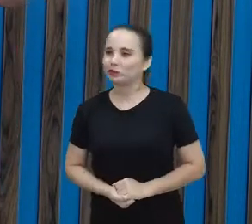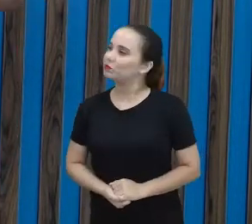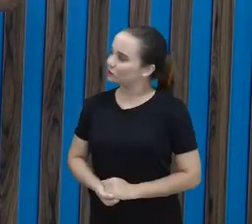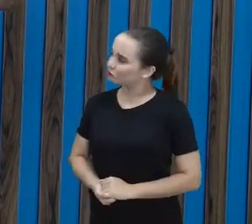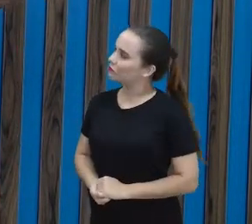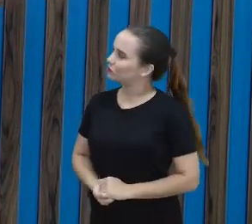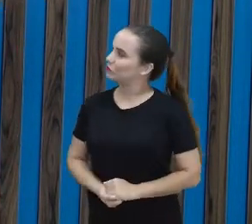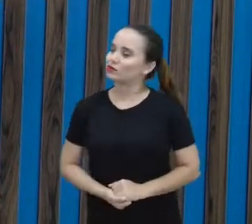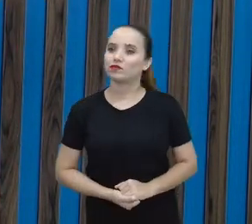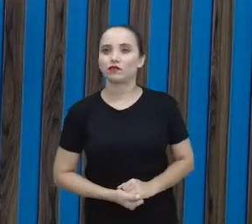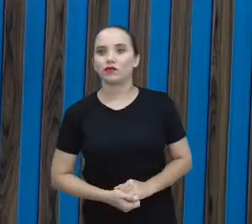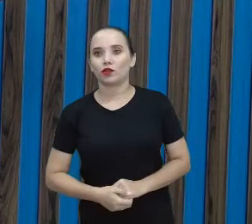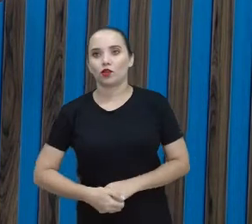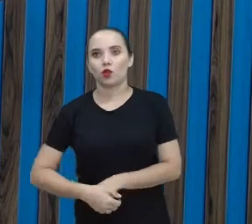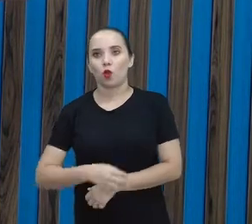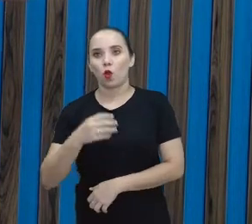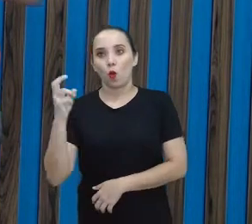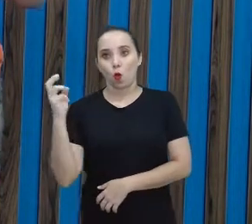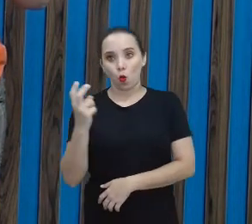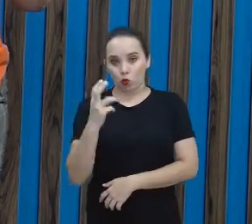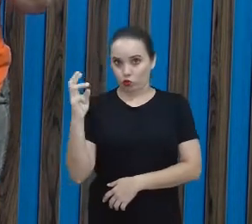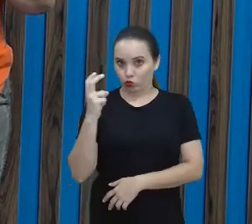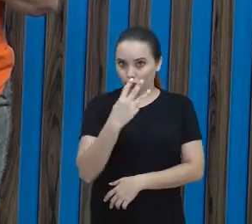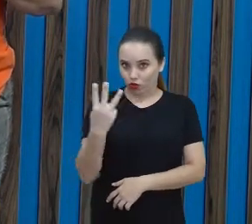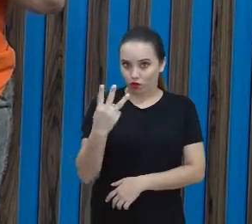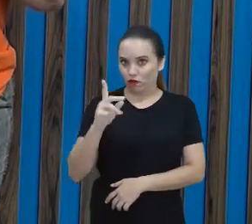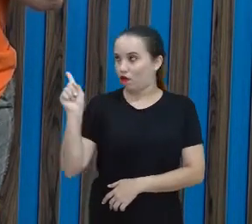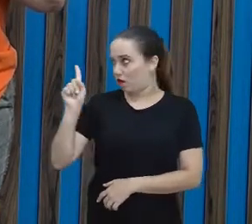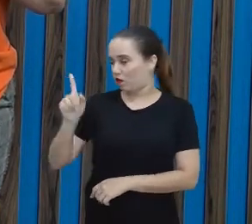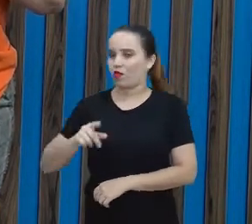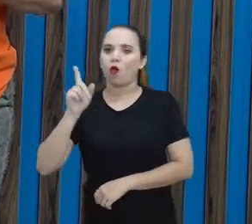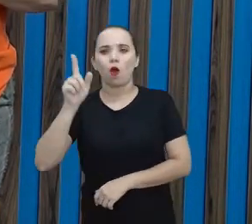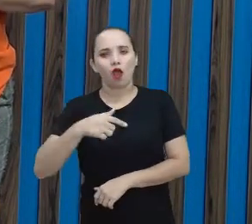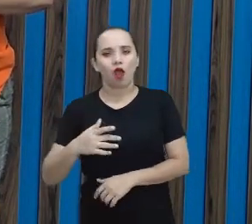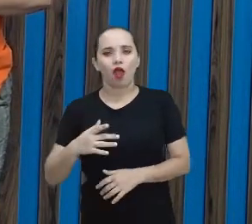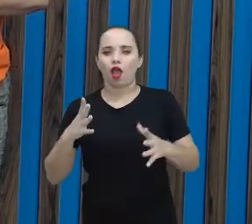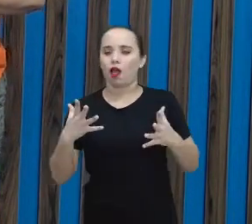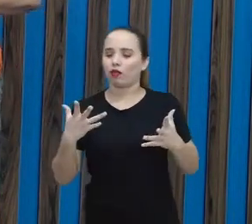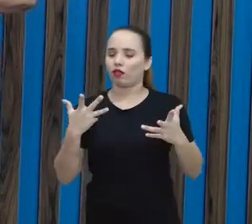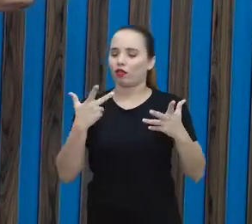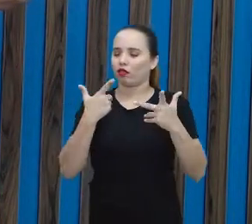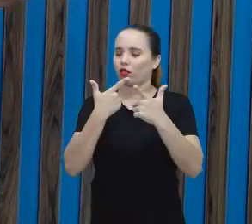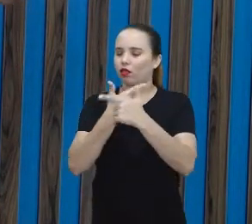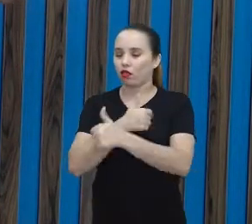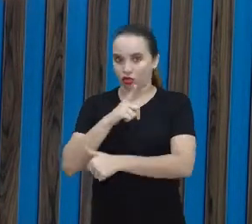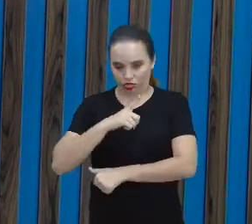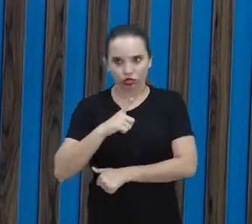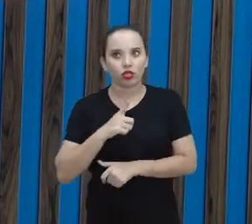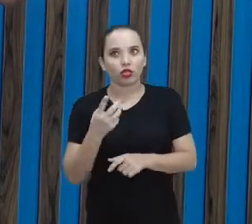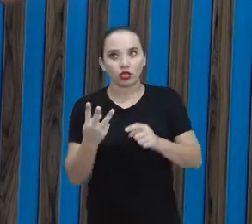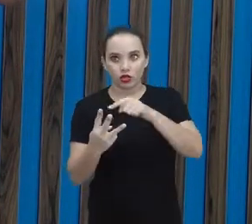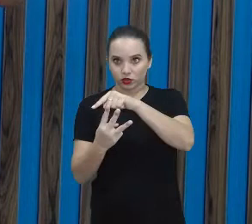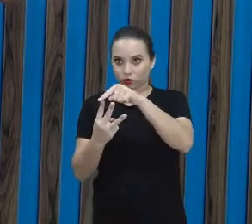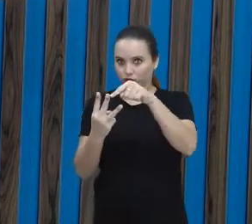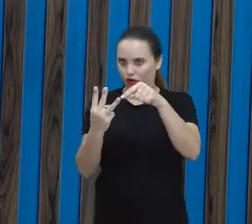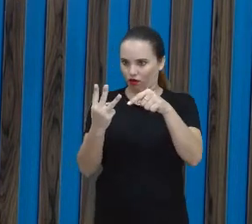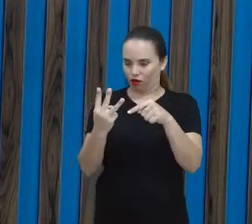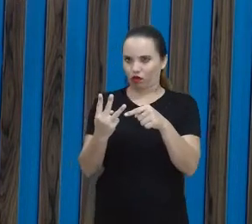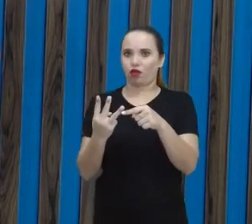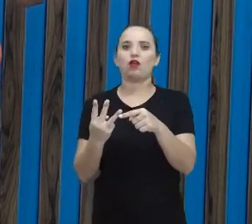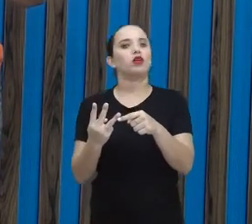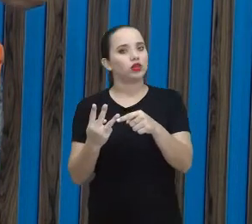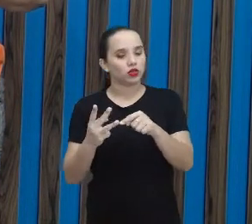do Reino, que é uma obra belíssima, um grande romance, que faz parte de uma trilogia e que é assim